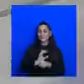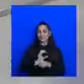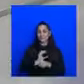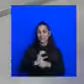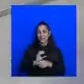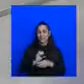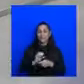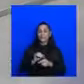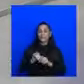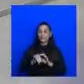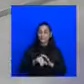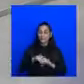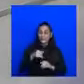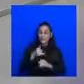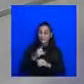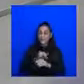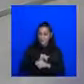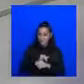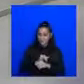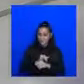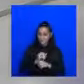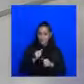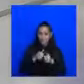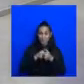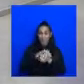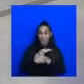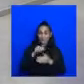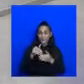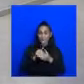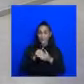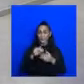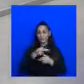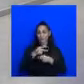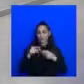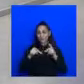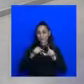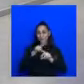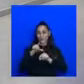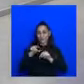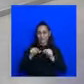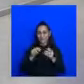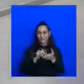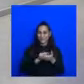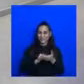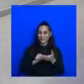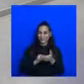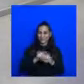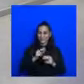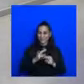de notificações, assim você não perde nenhum detalhe de todos os sorteios das Loterias Caixa.